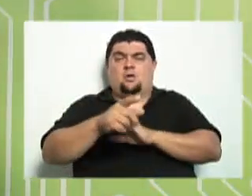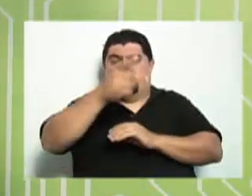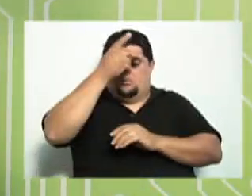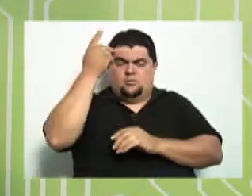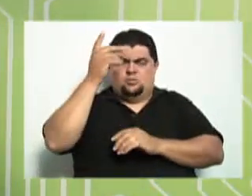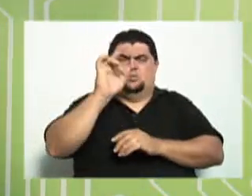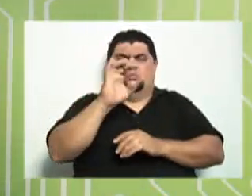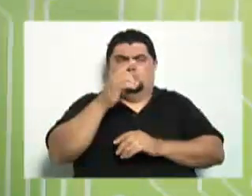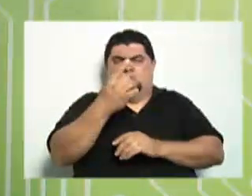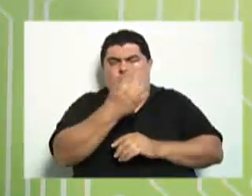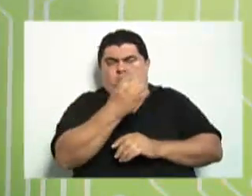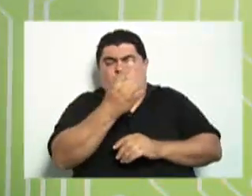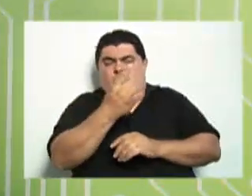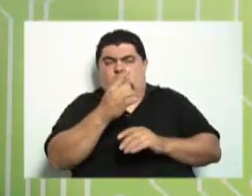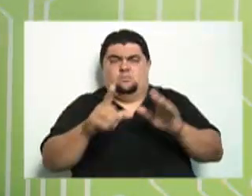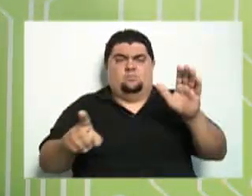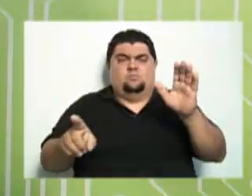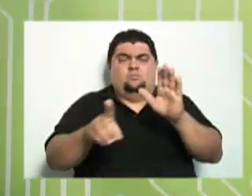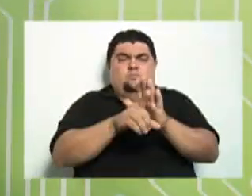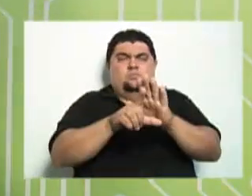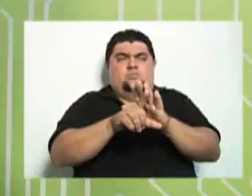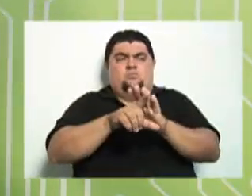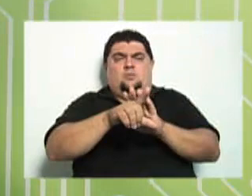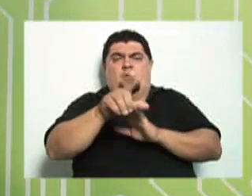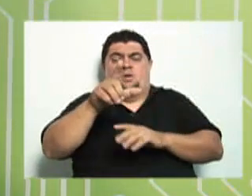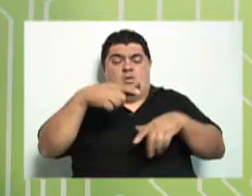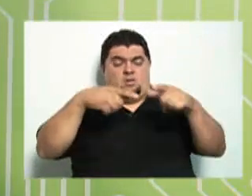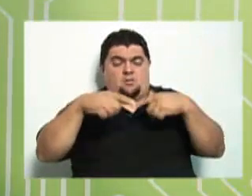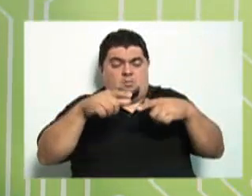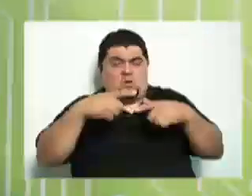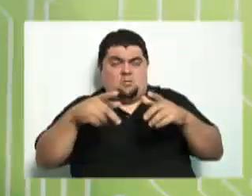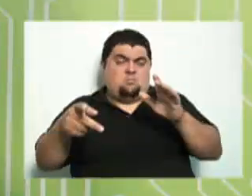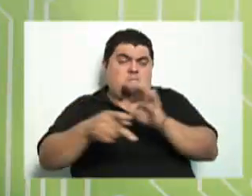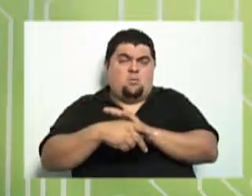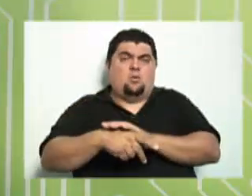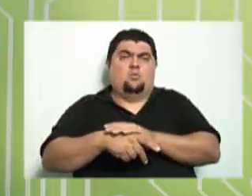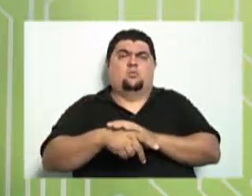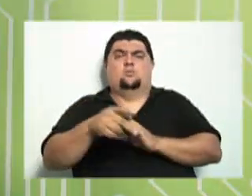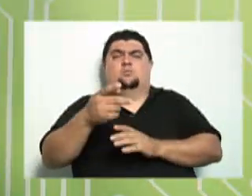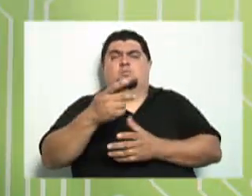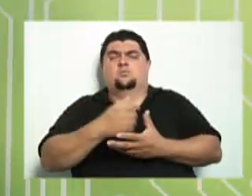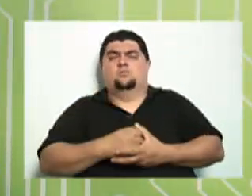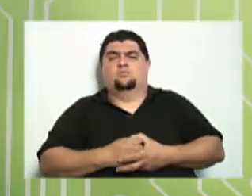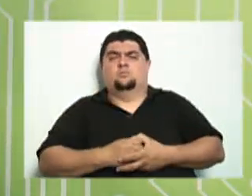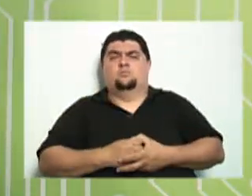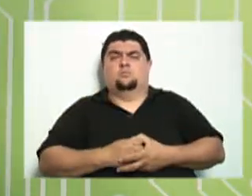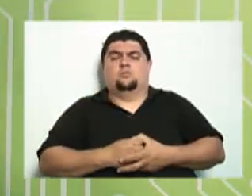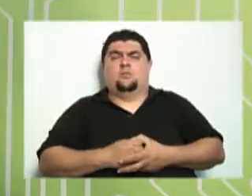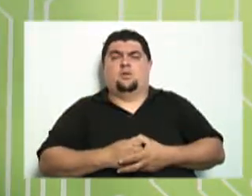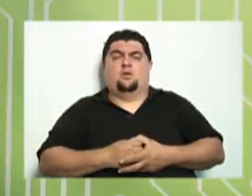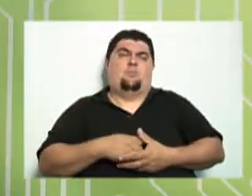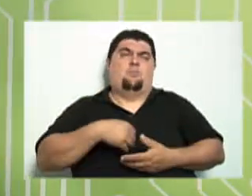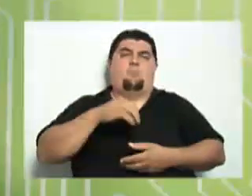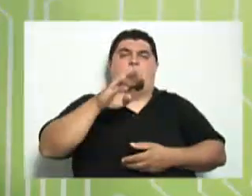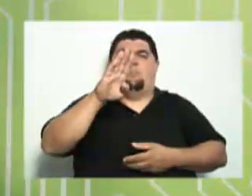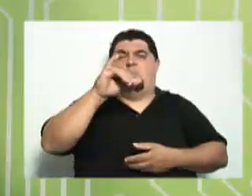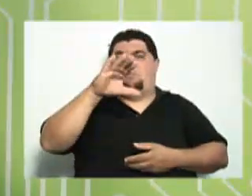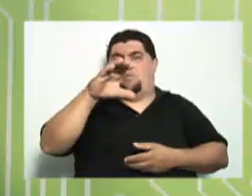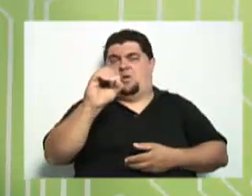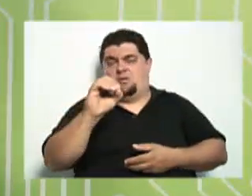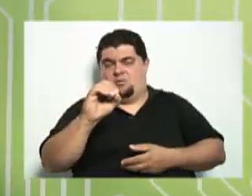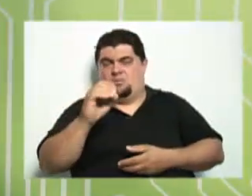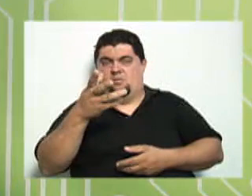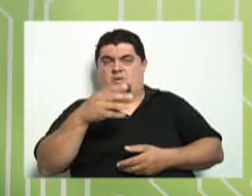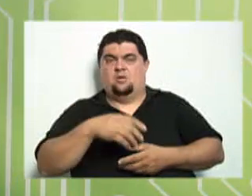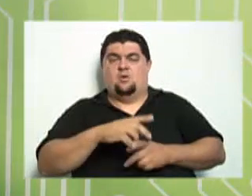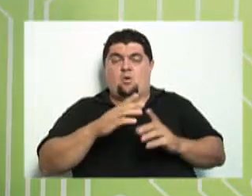que, na verdade, é a pessoa que trabalha por conta própria. Antigamente a gente falava muito autônomo, ou vive de bico, e hoje em dia essa pessoa consegue